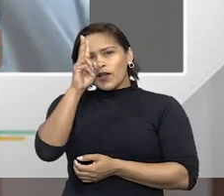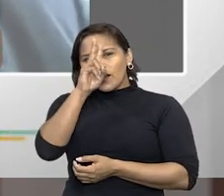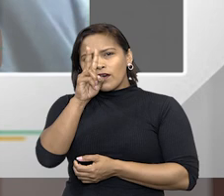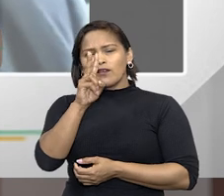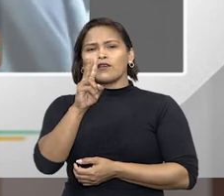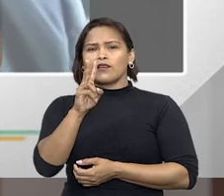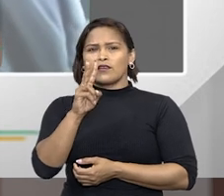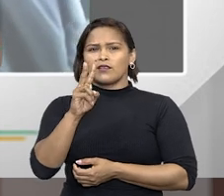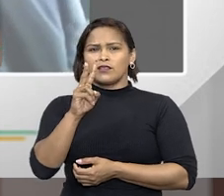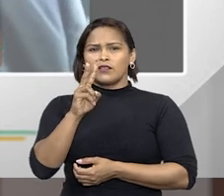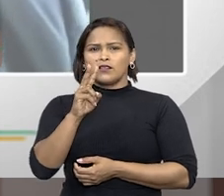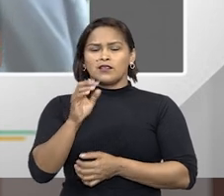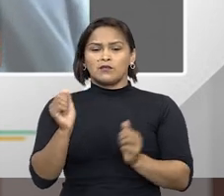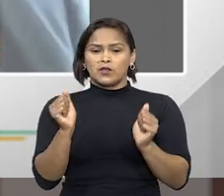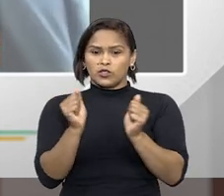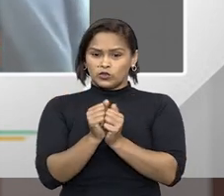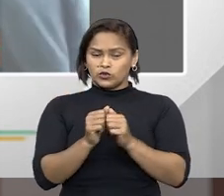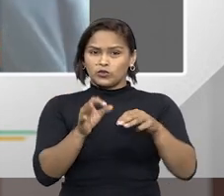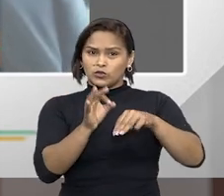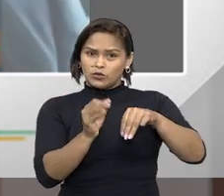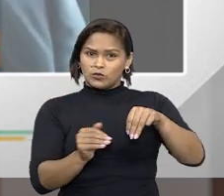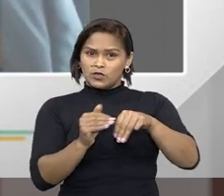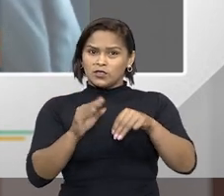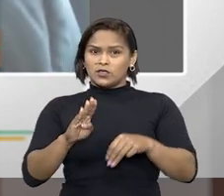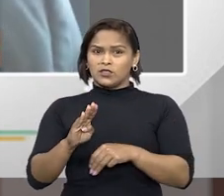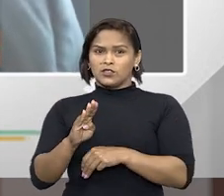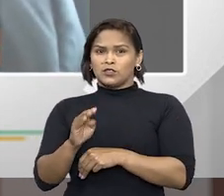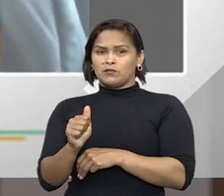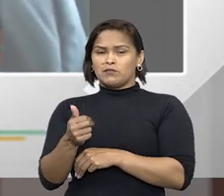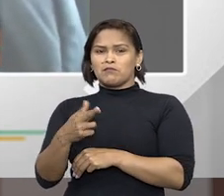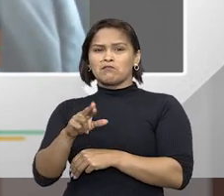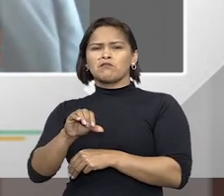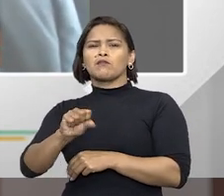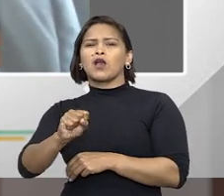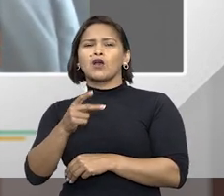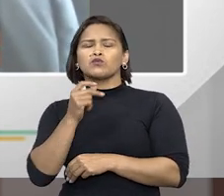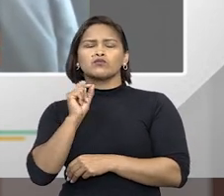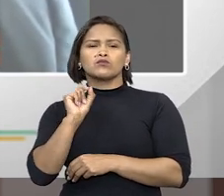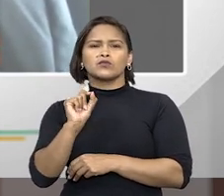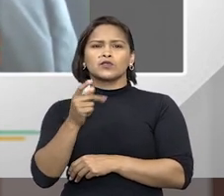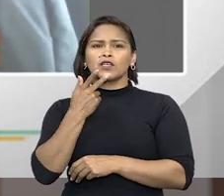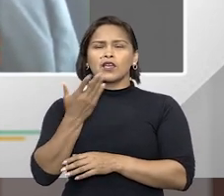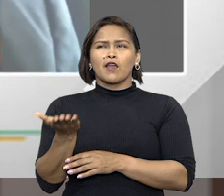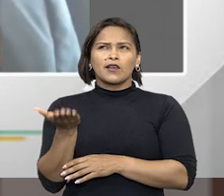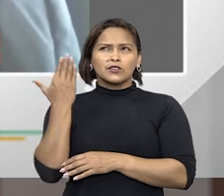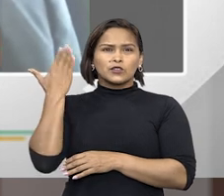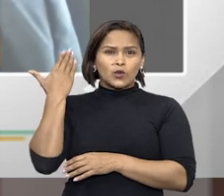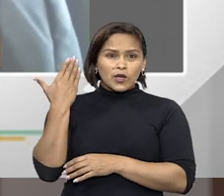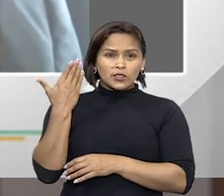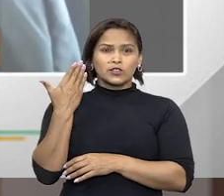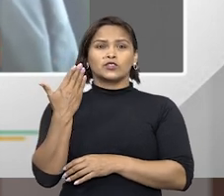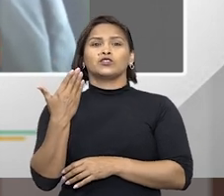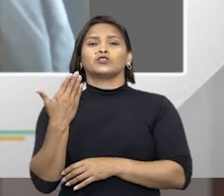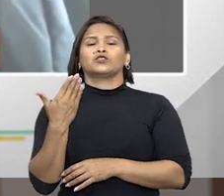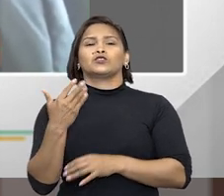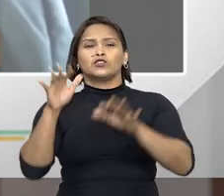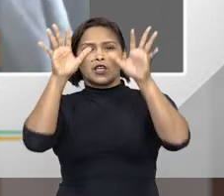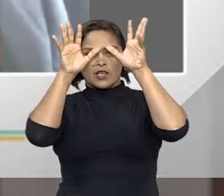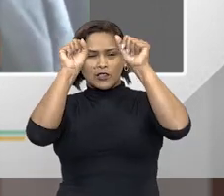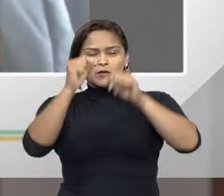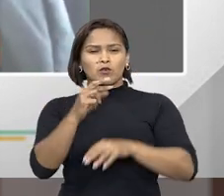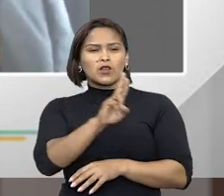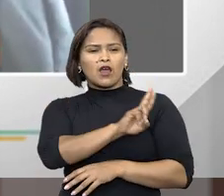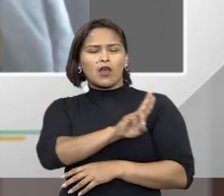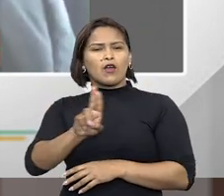com o ministro Edson Vidigal, que no antigo Tribunal Federal de Recursos foi nomeada uma comissão